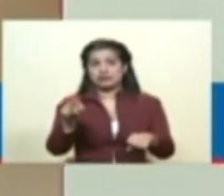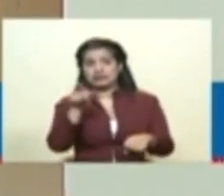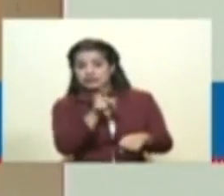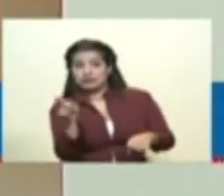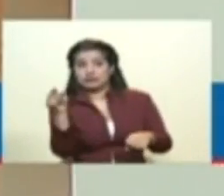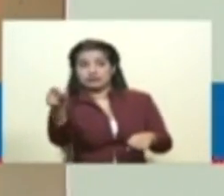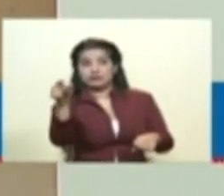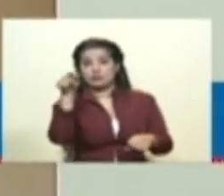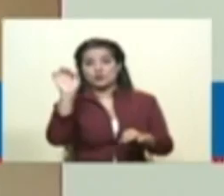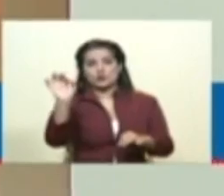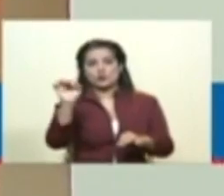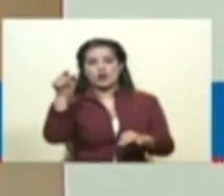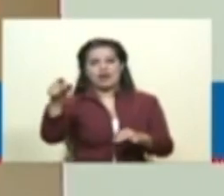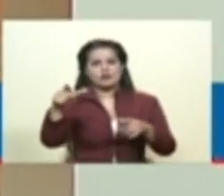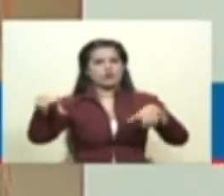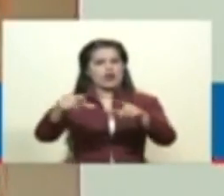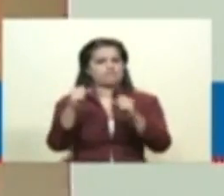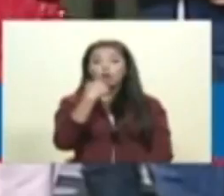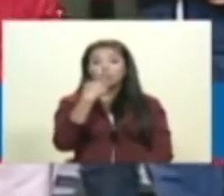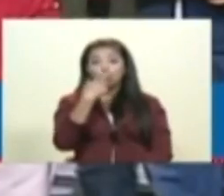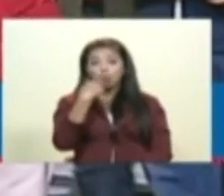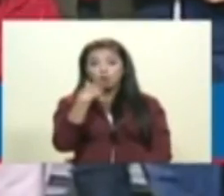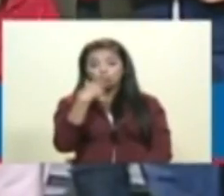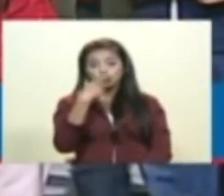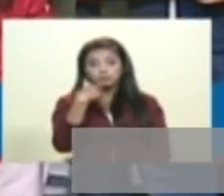ele, apesar da rejeição da oposição.